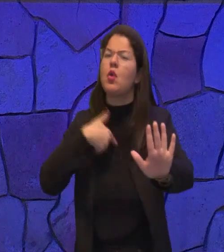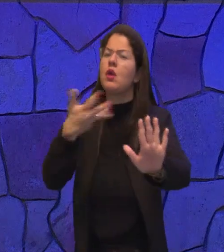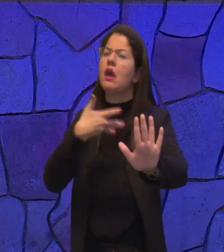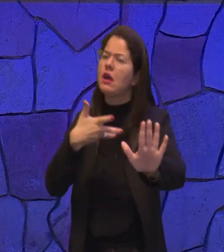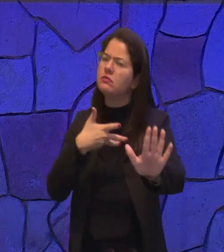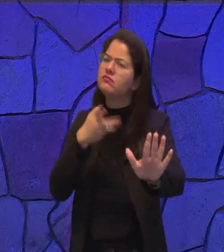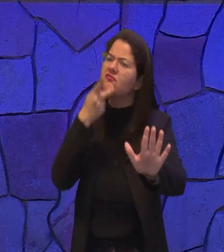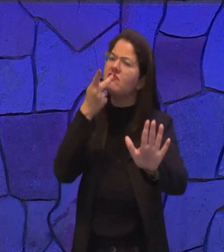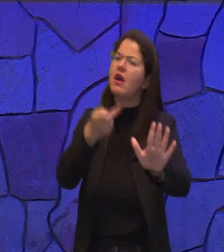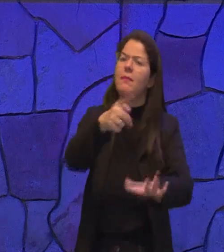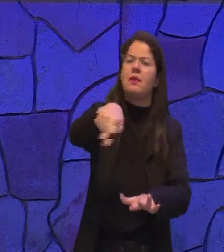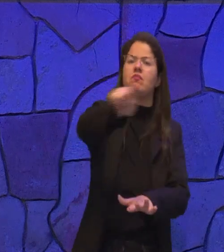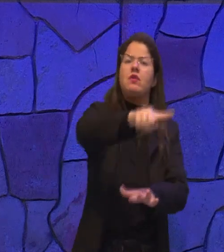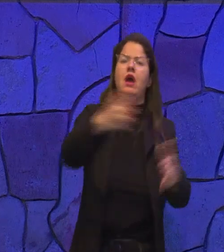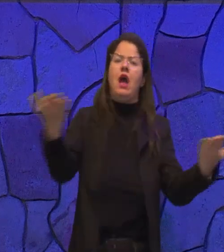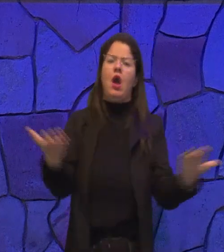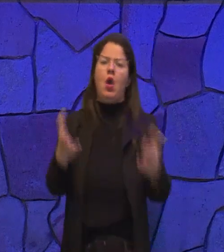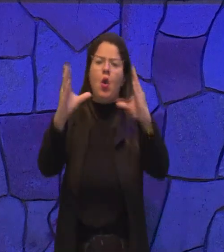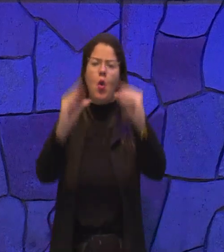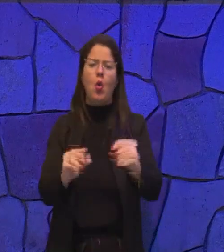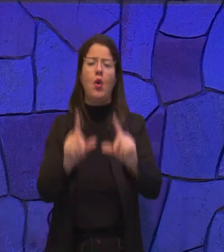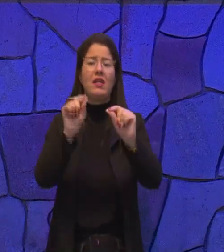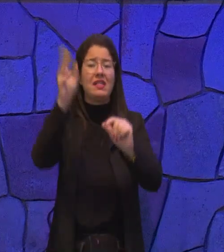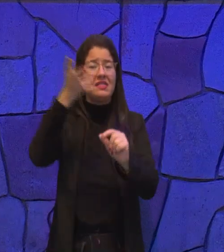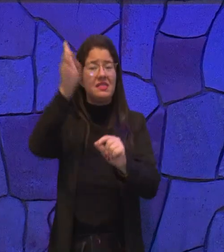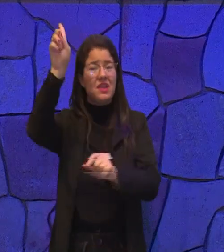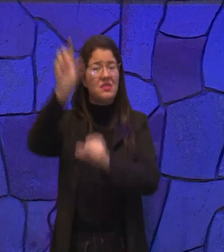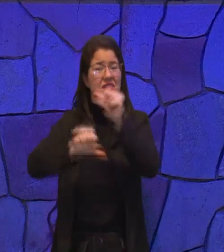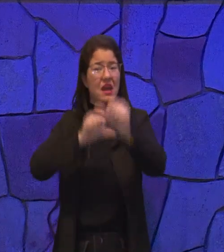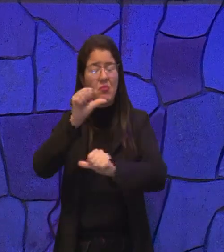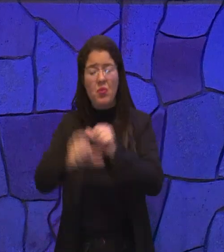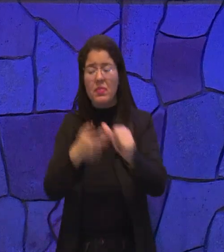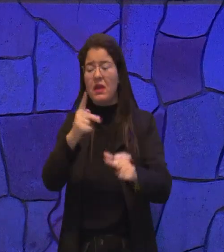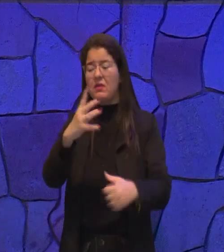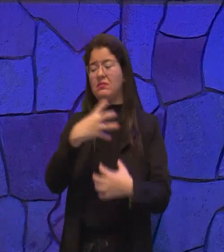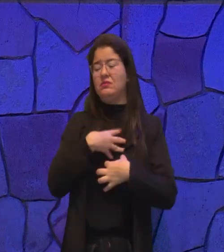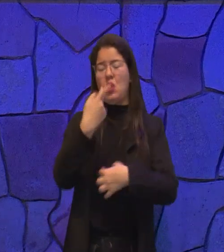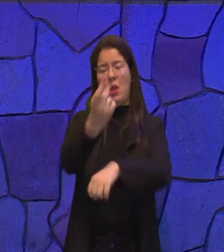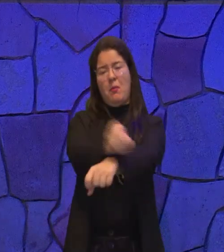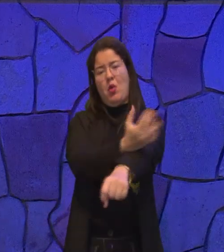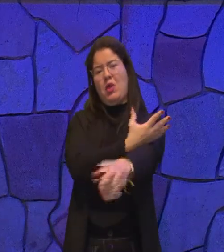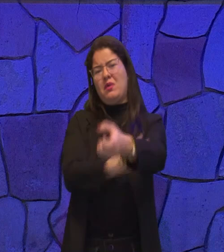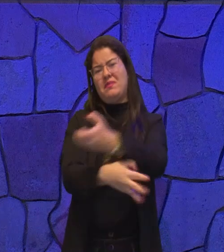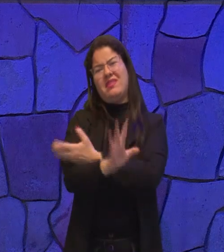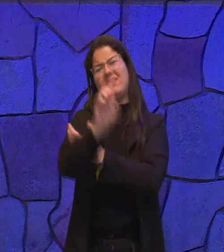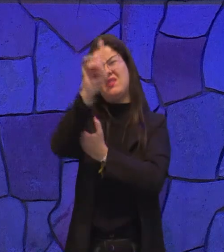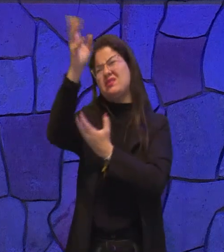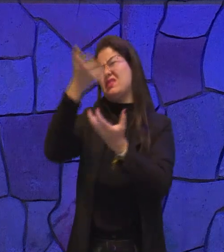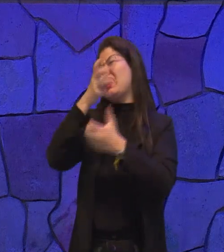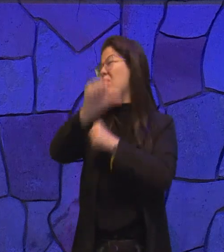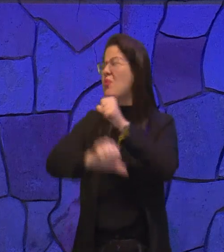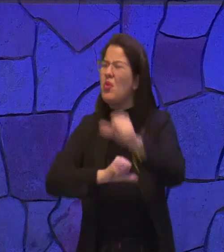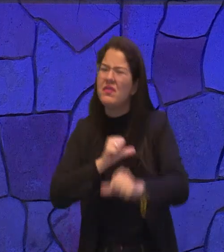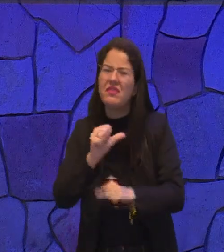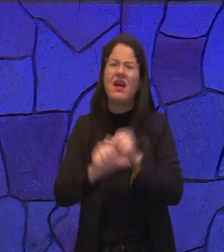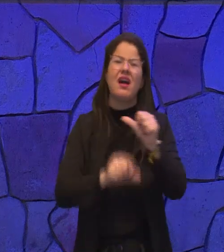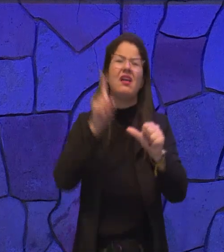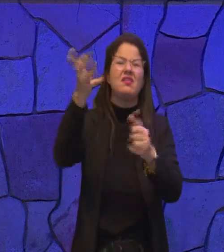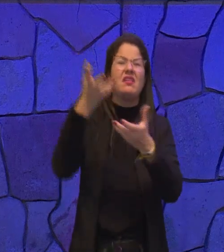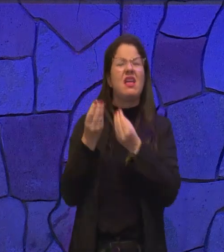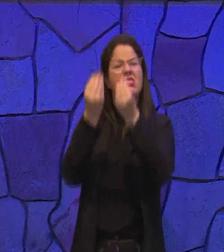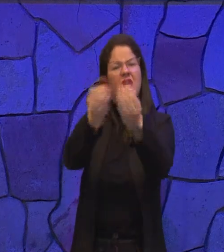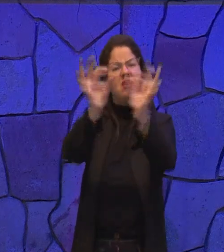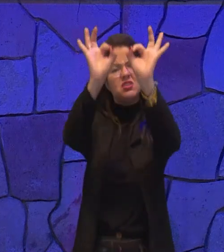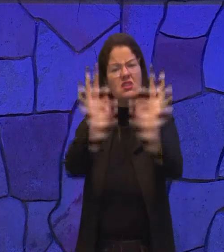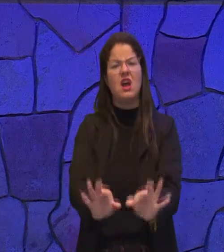você nesta noite, que Deus quer restaurar os seus sentimentos, as suas emoções. O Senhor quer restaurar a sua